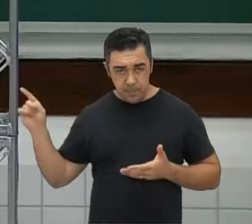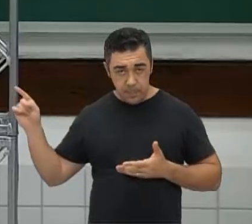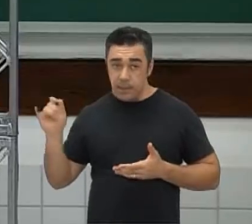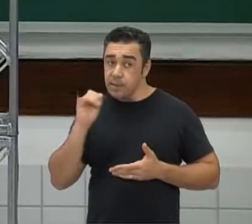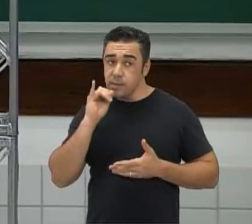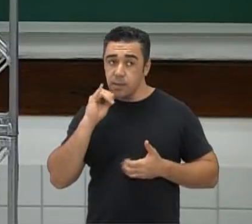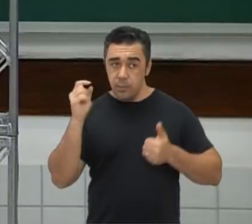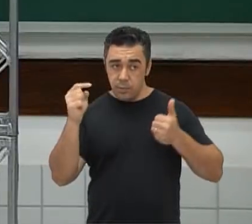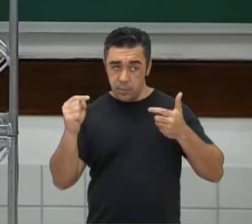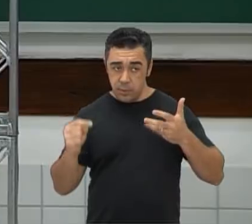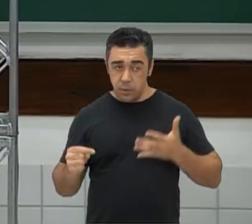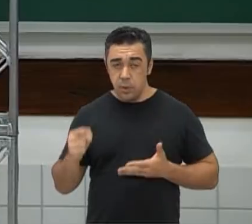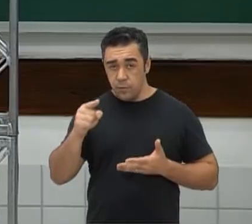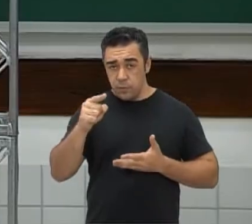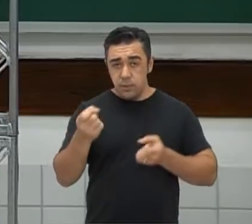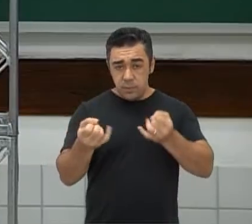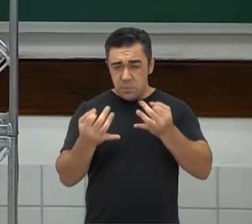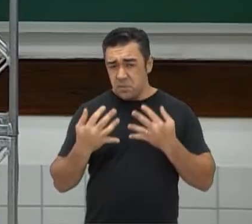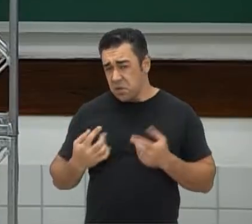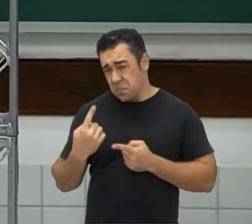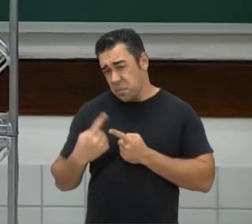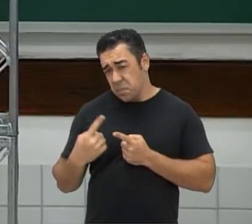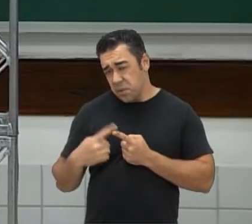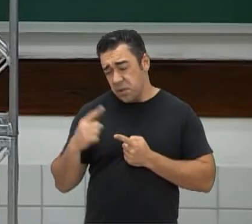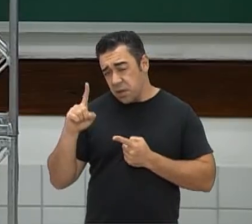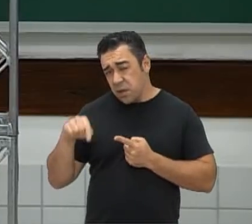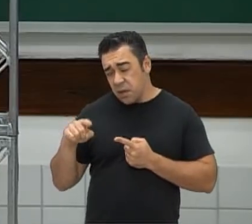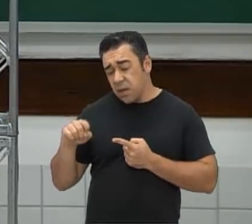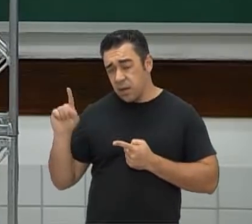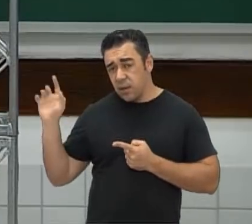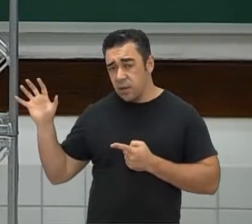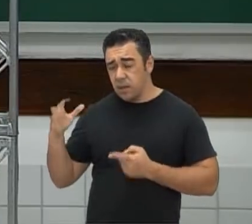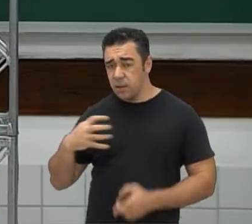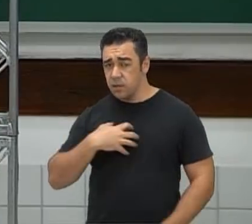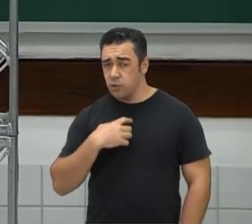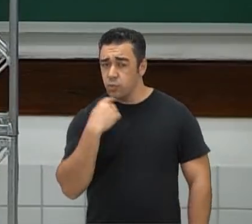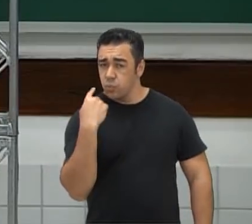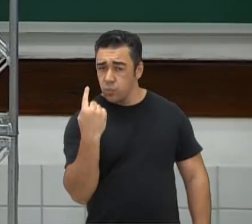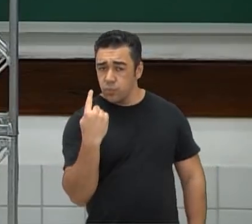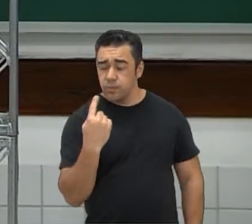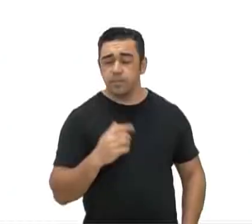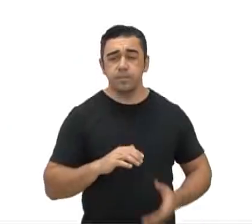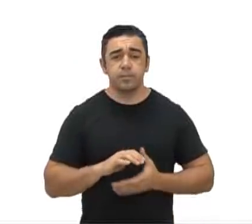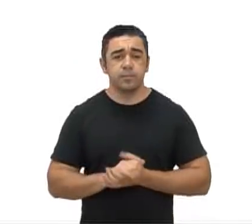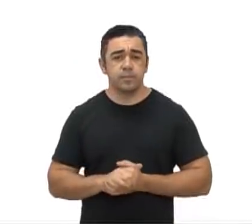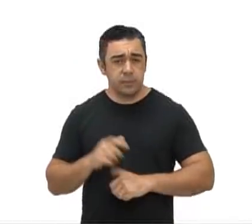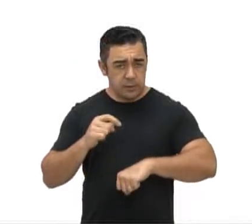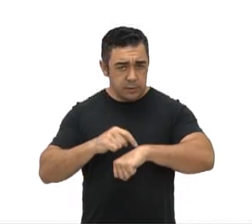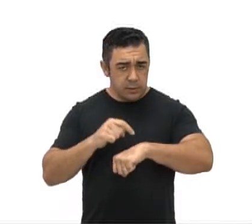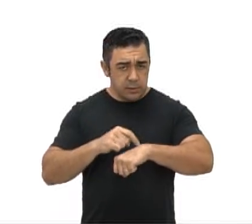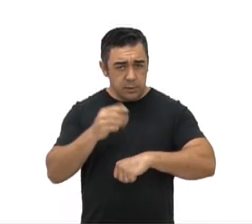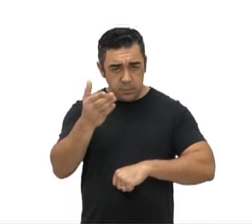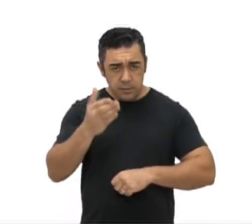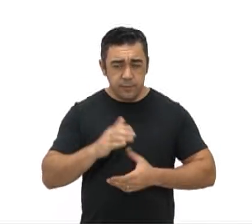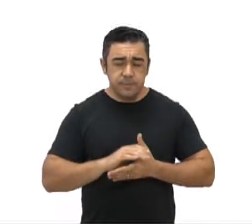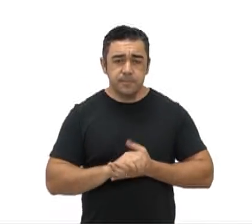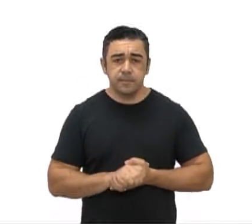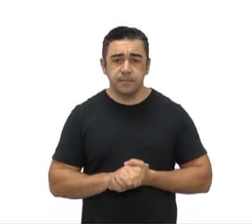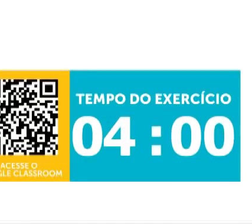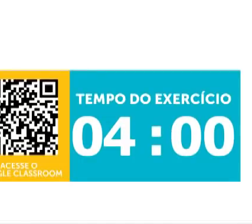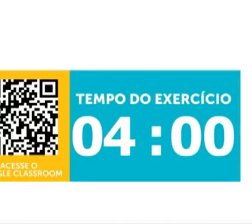exemplos aí e quero que vocês expliquem por que a gente considera que esses são uniformes. Um tempo para vocês responderem.